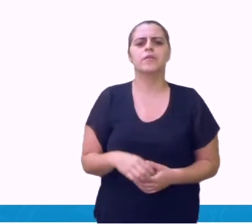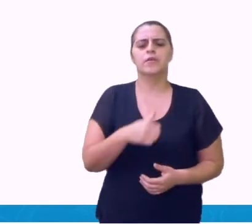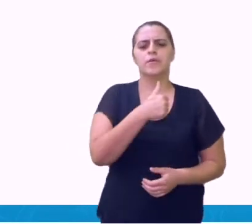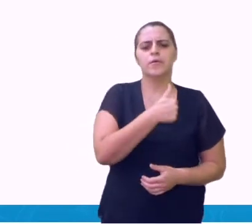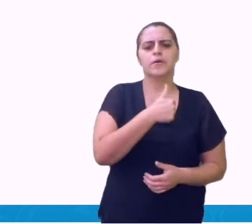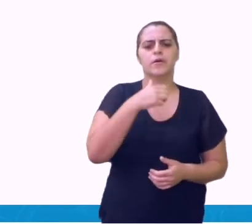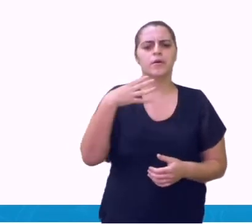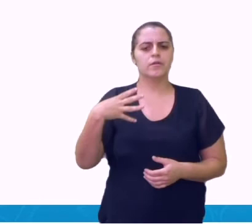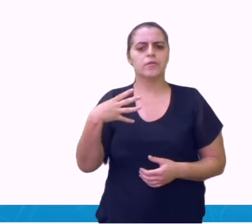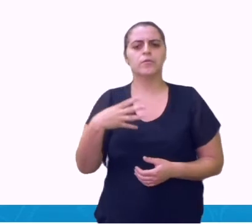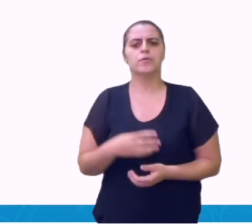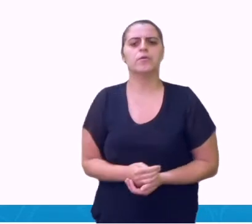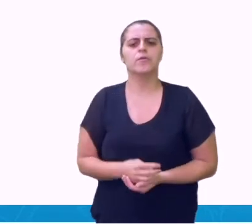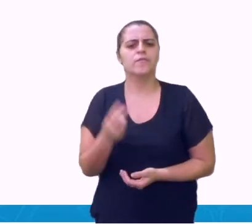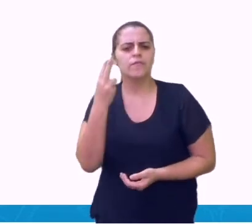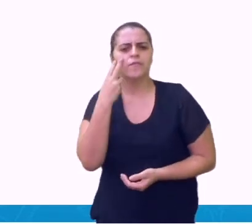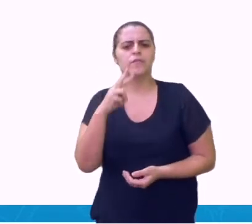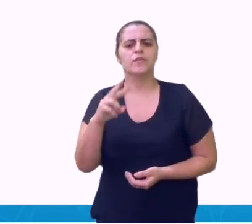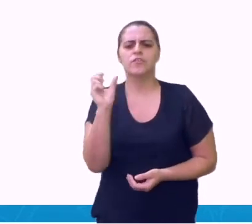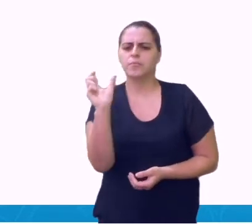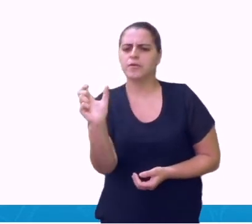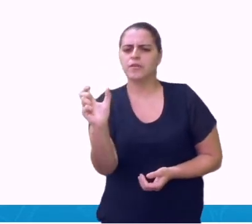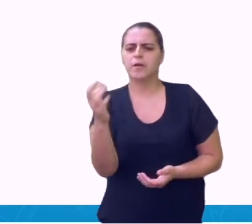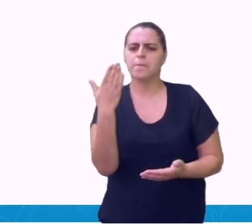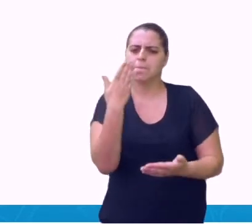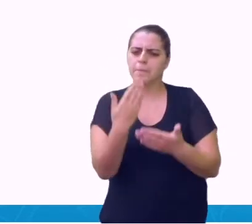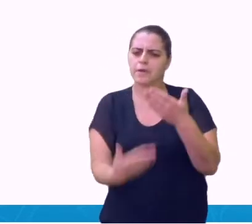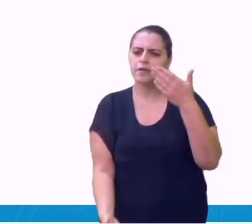14 bolinhas. Veja a palavra